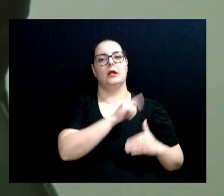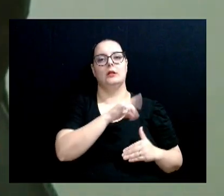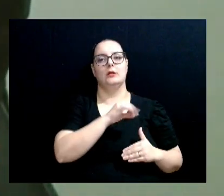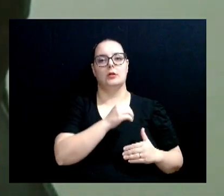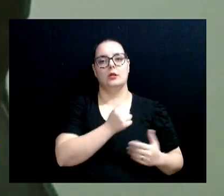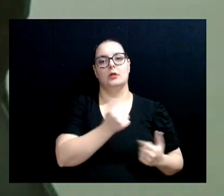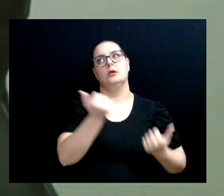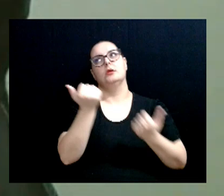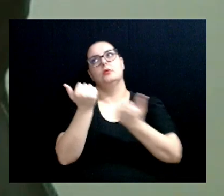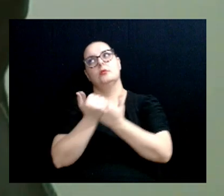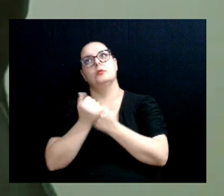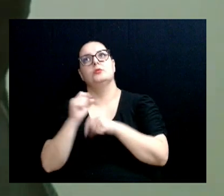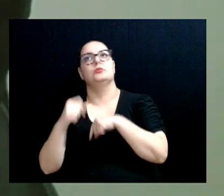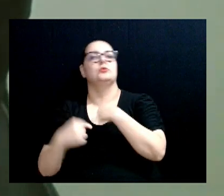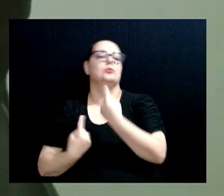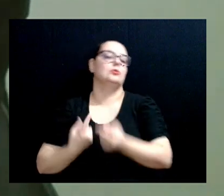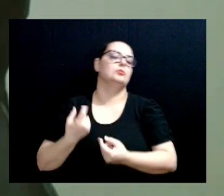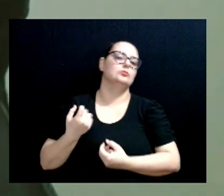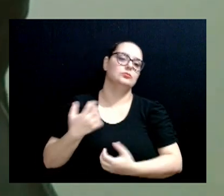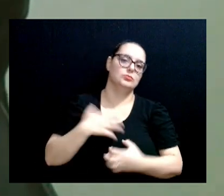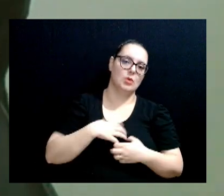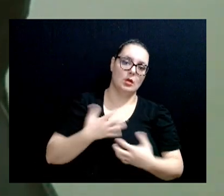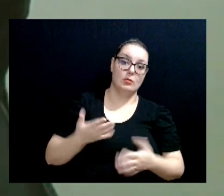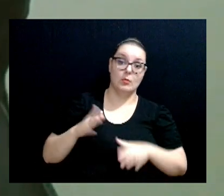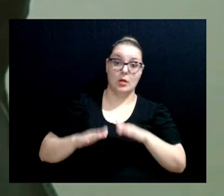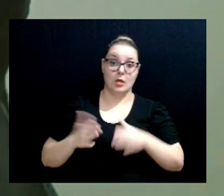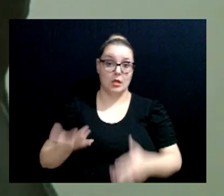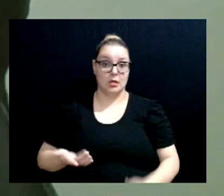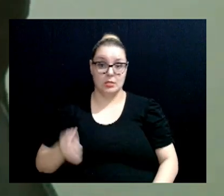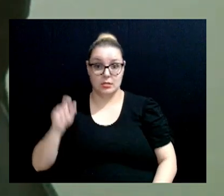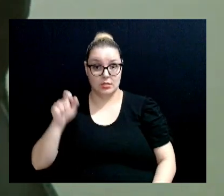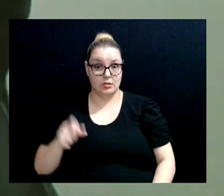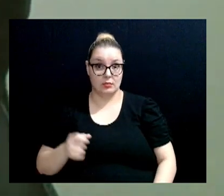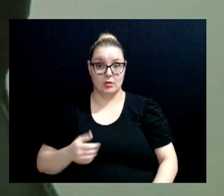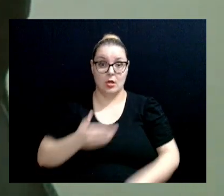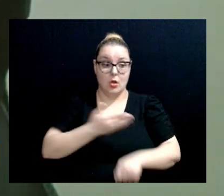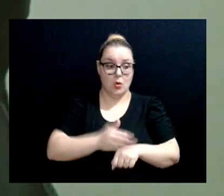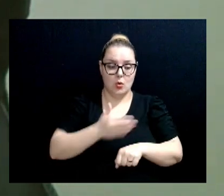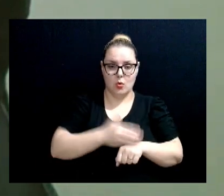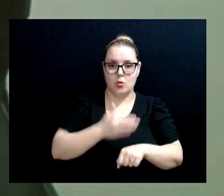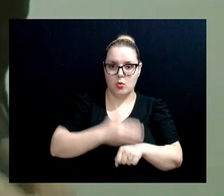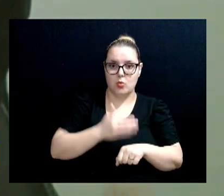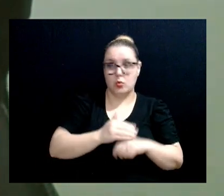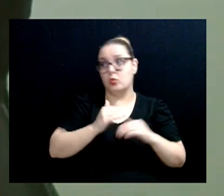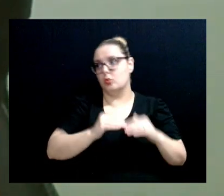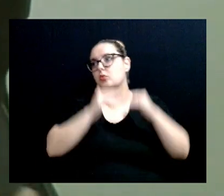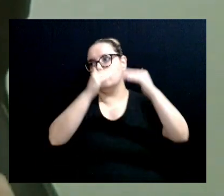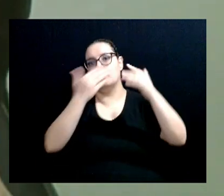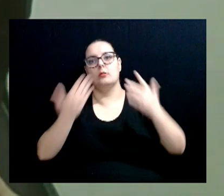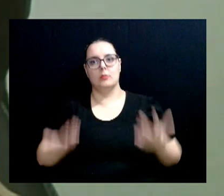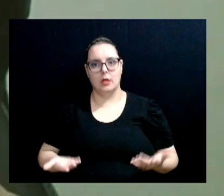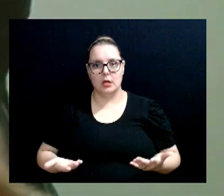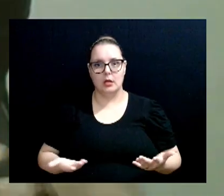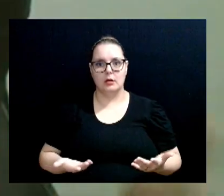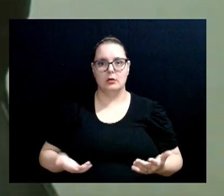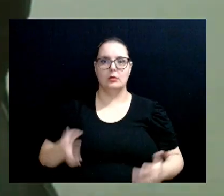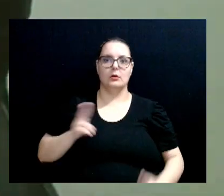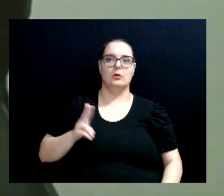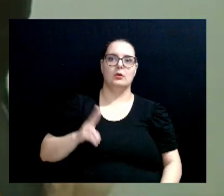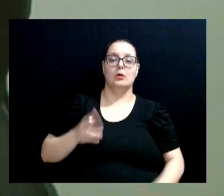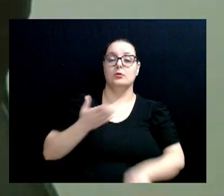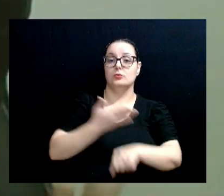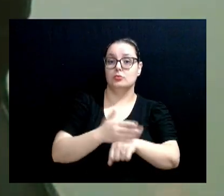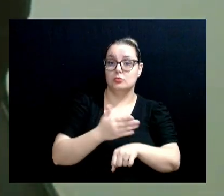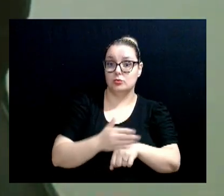forma, né? Às vezes a pessoa faz exercício físico também, né? E aí usa o treino como uma